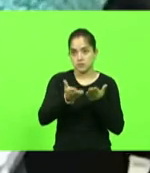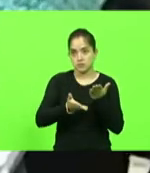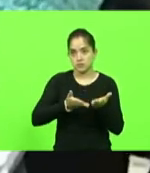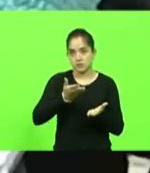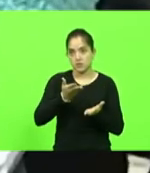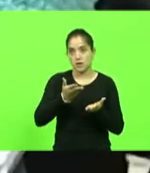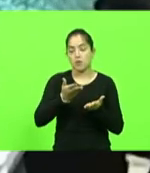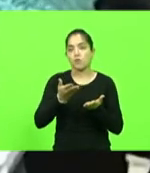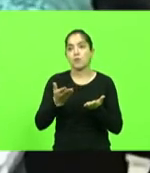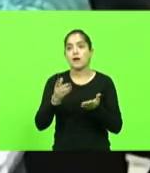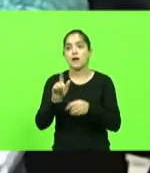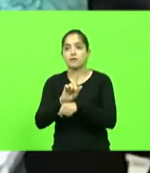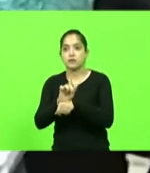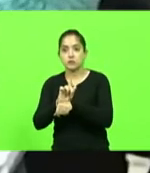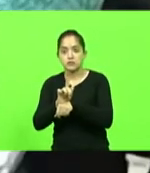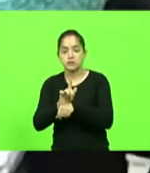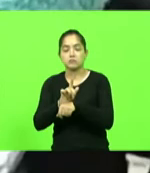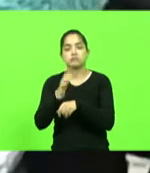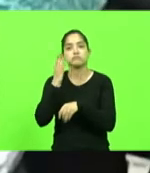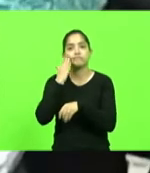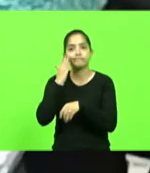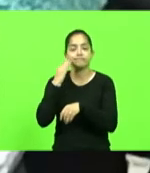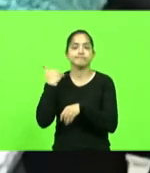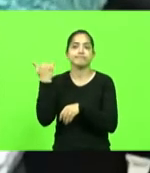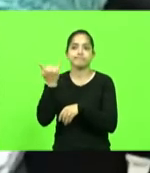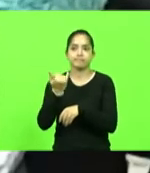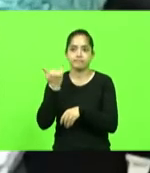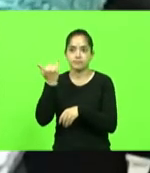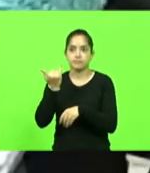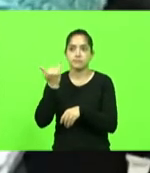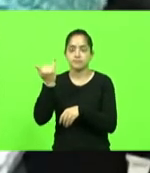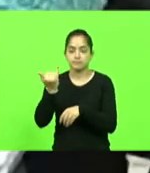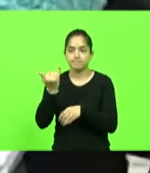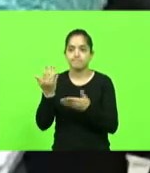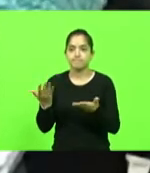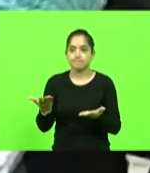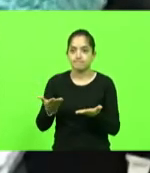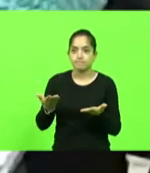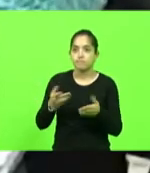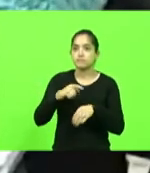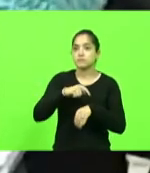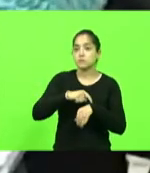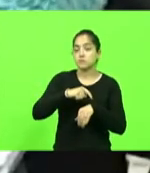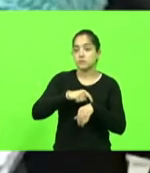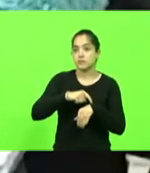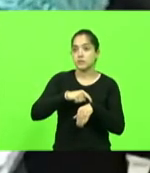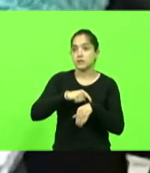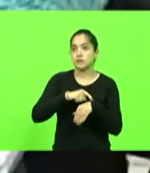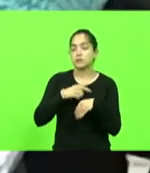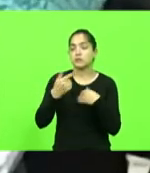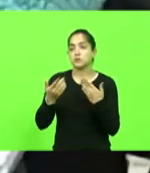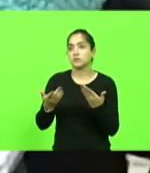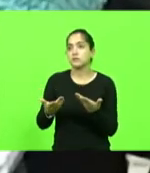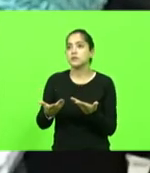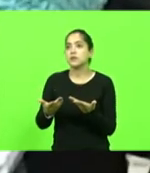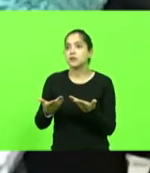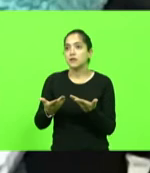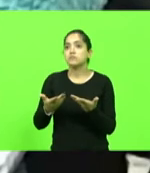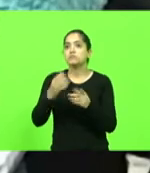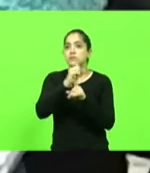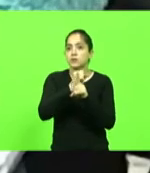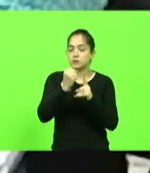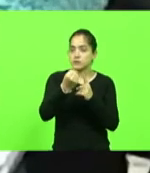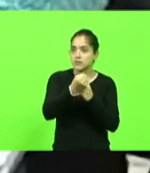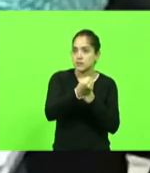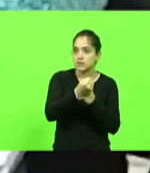enquanto gestão, sabemos da importância, né, desse momento, que é o momento que sociedade civil